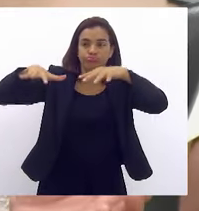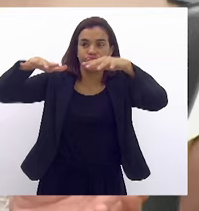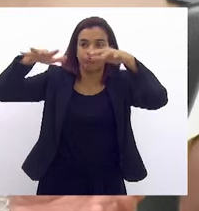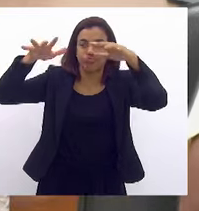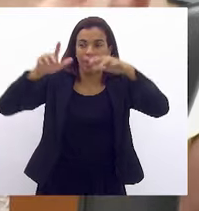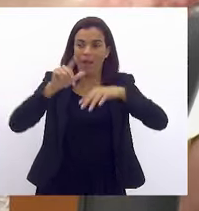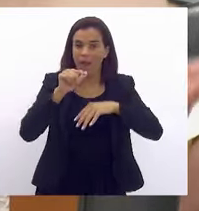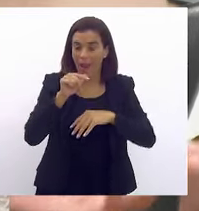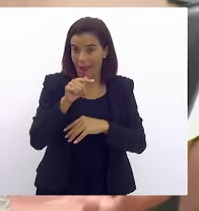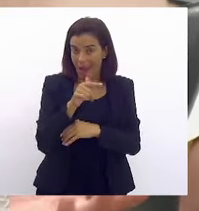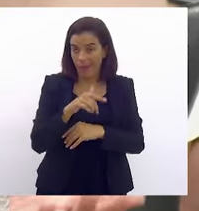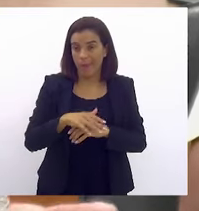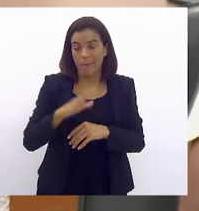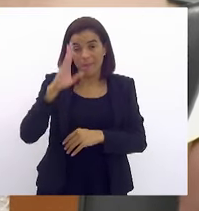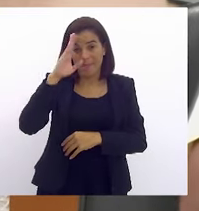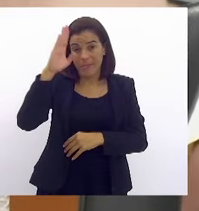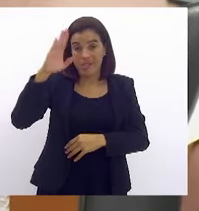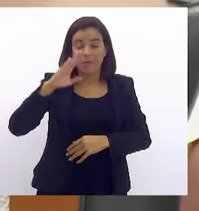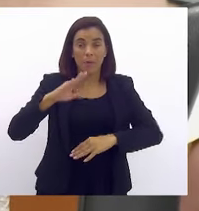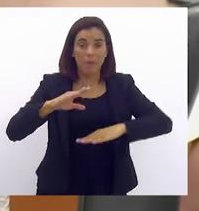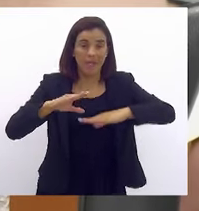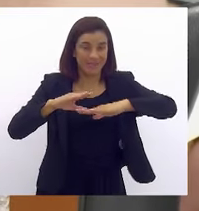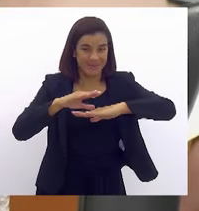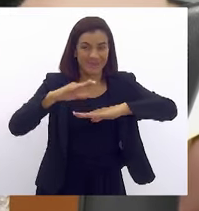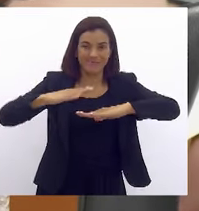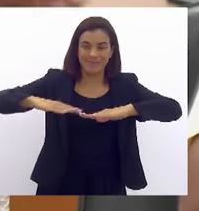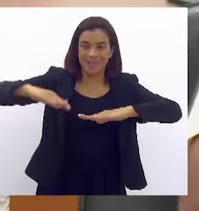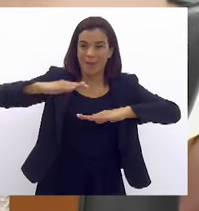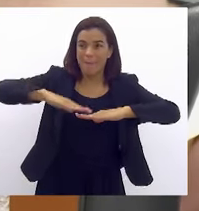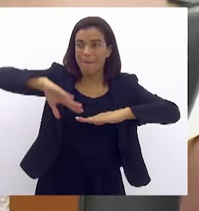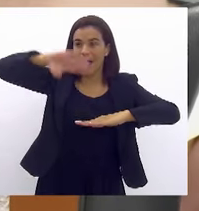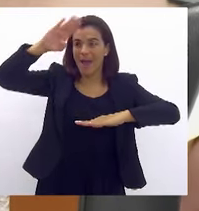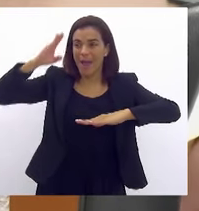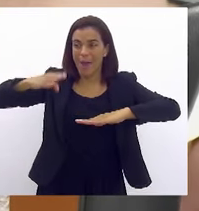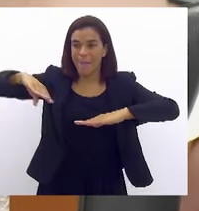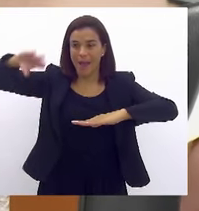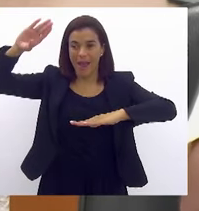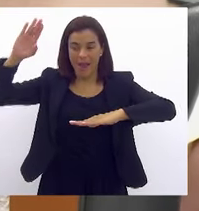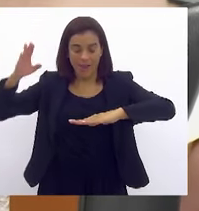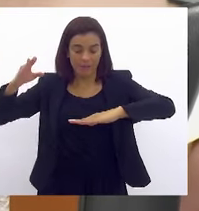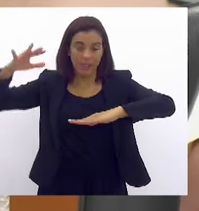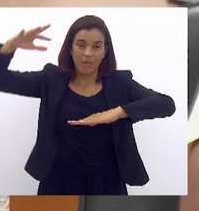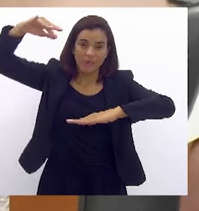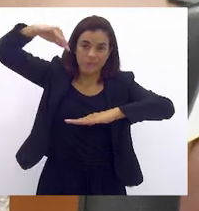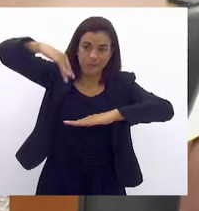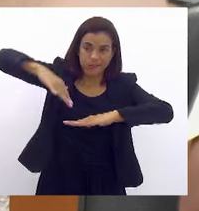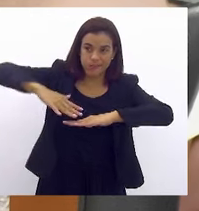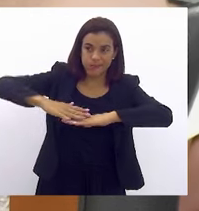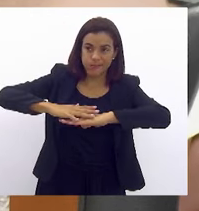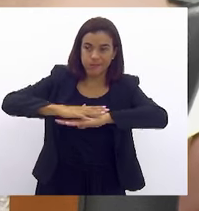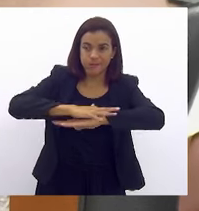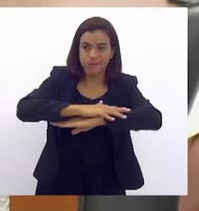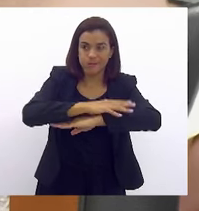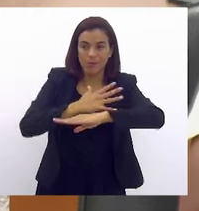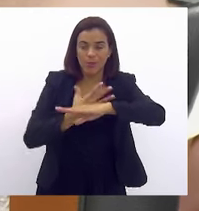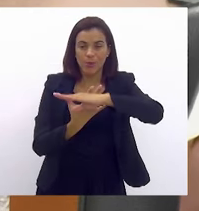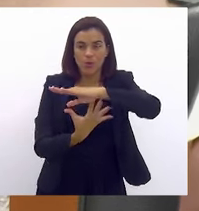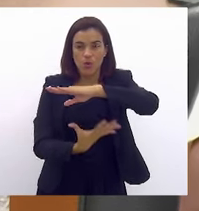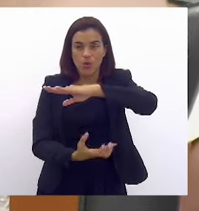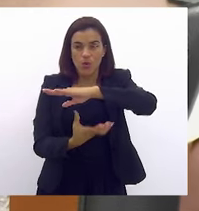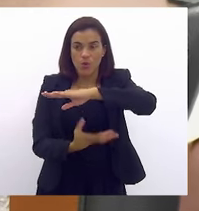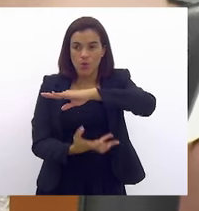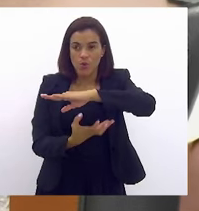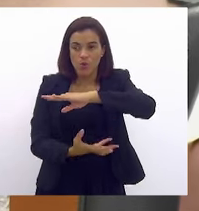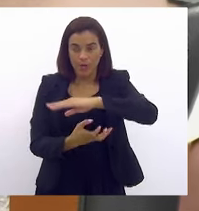nas baixadas litorâneas, que a gente vê que o perfil de espraiamento de água é muito mais ampliado. Então, assim, a gente